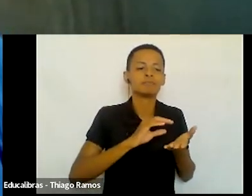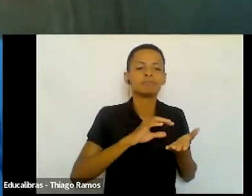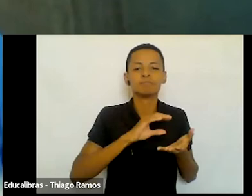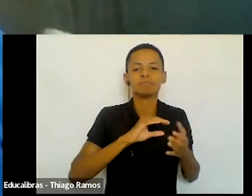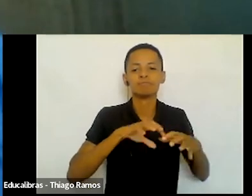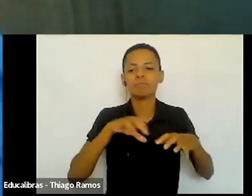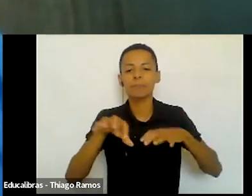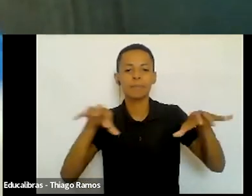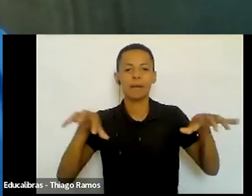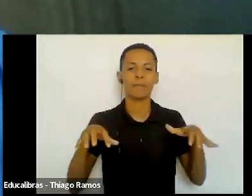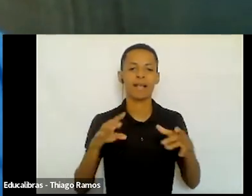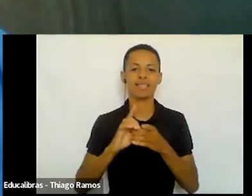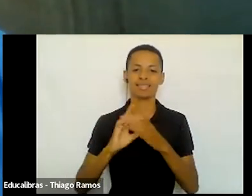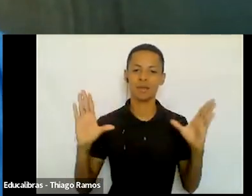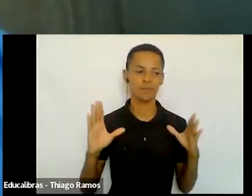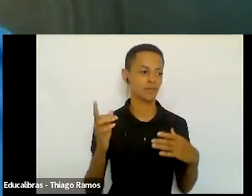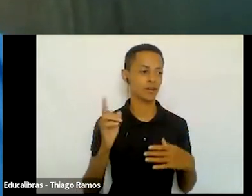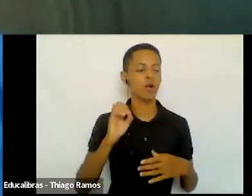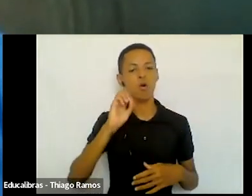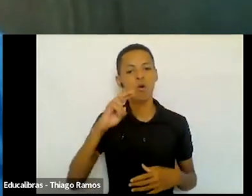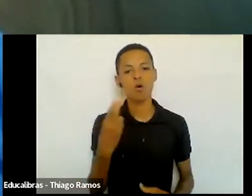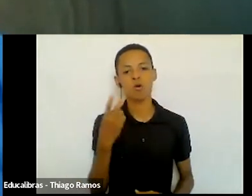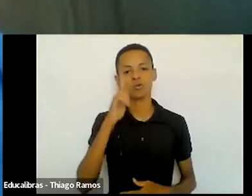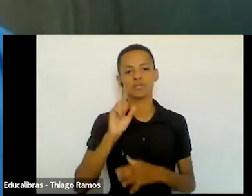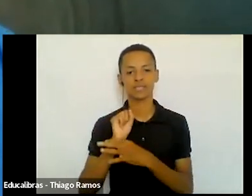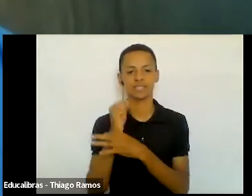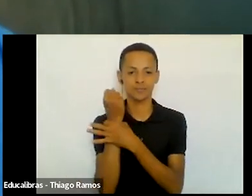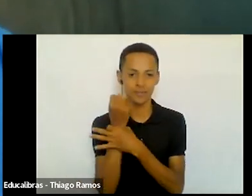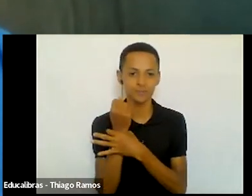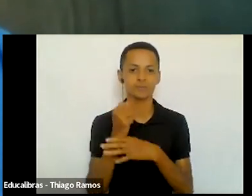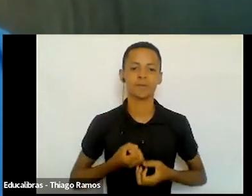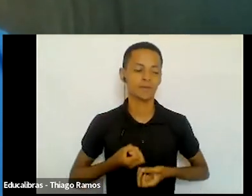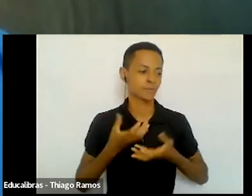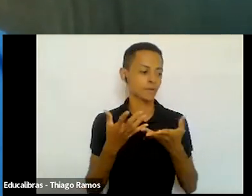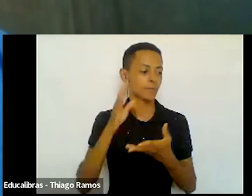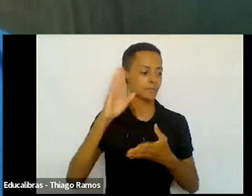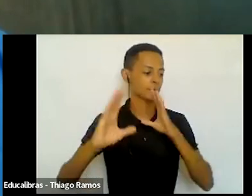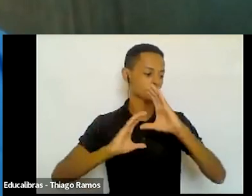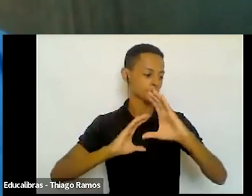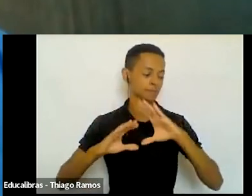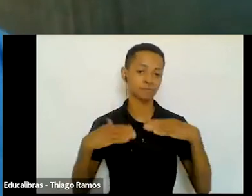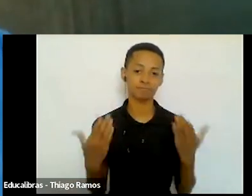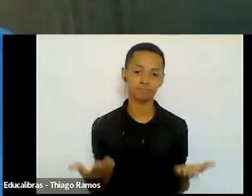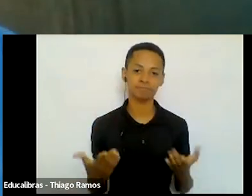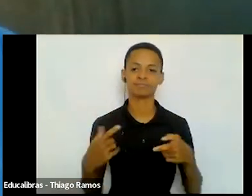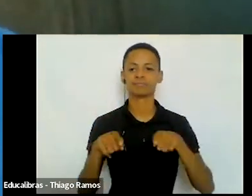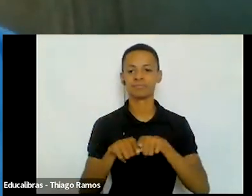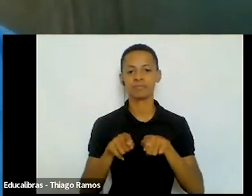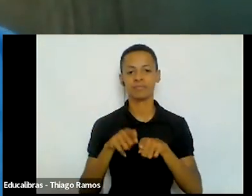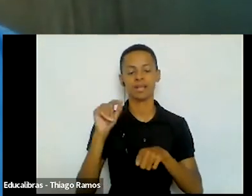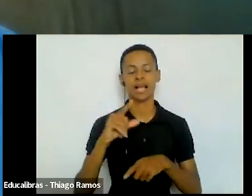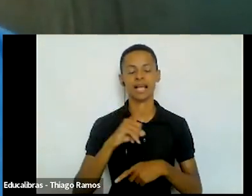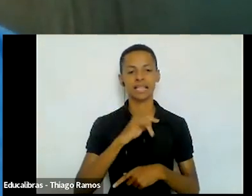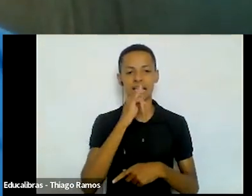ou para garantir essa diversidade de vozes, inclusive na comunicação, né? Então, muito dessa conciliação,